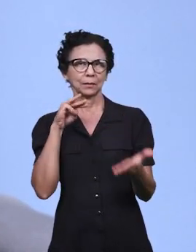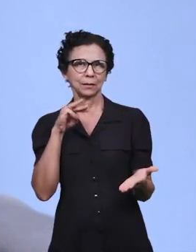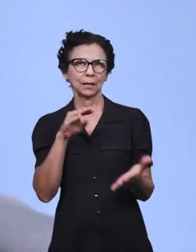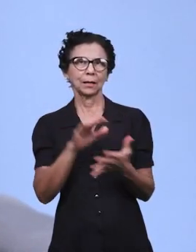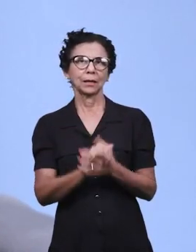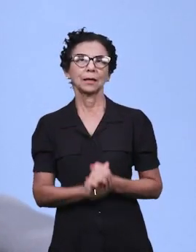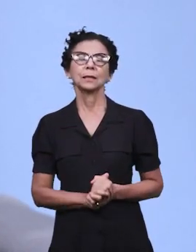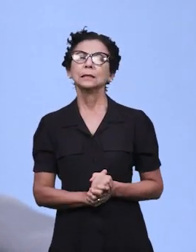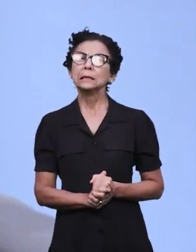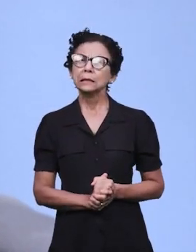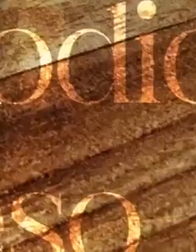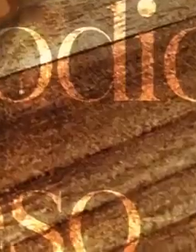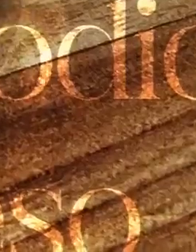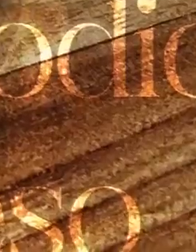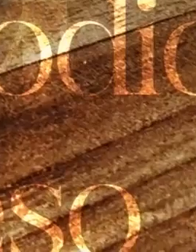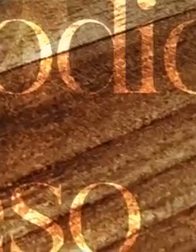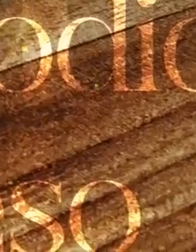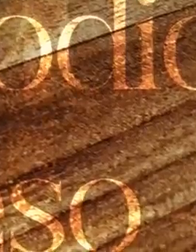Deus abençoe, a paz do Senhor.